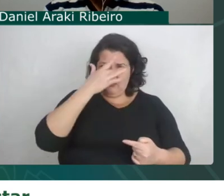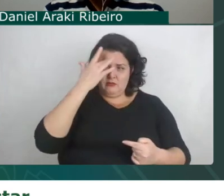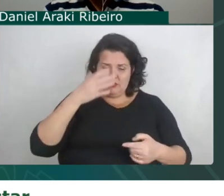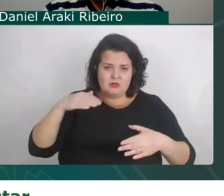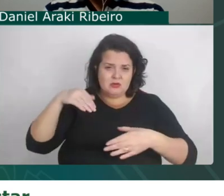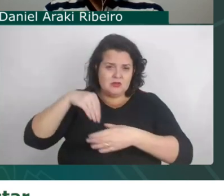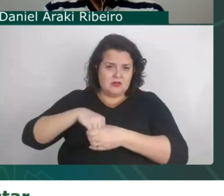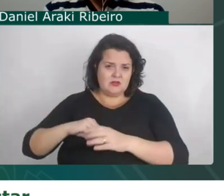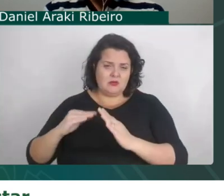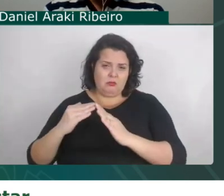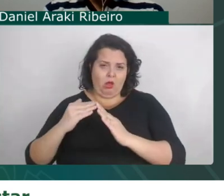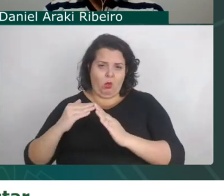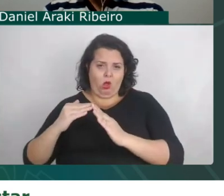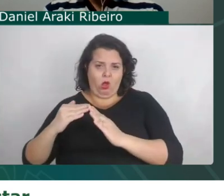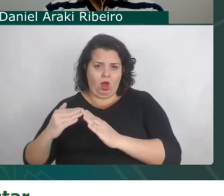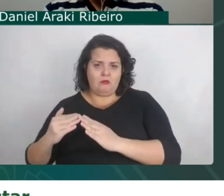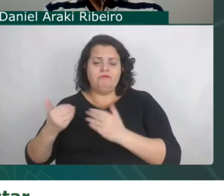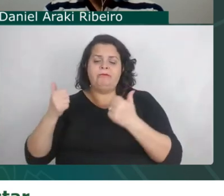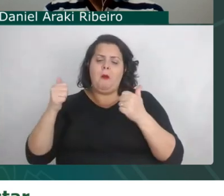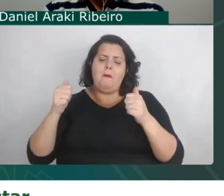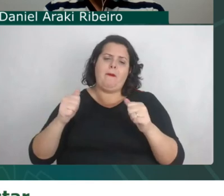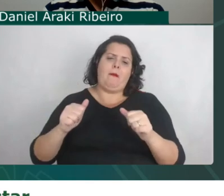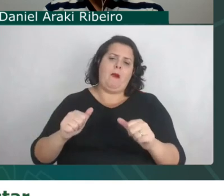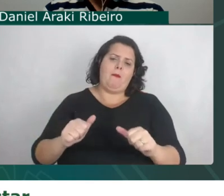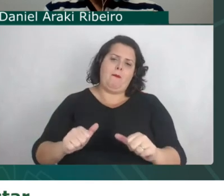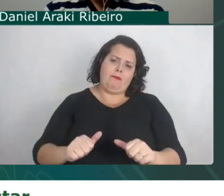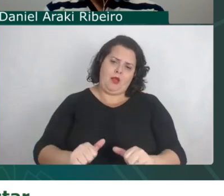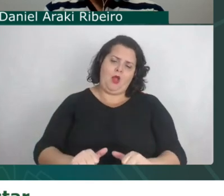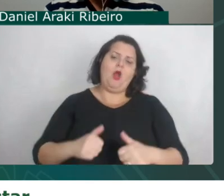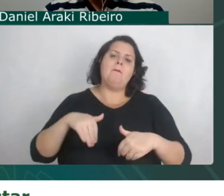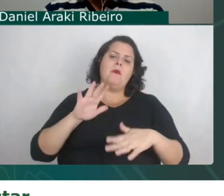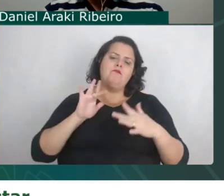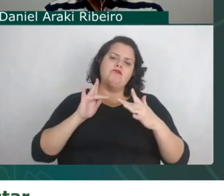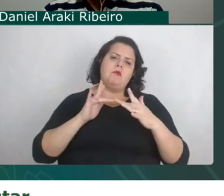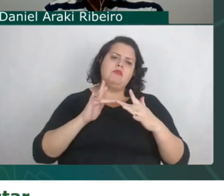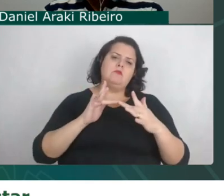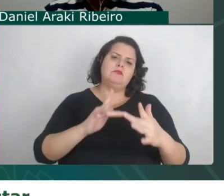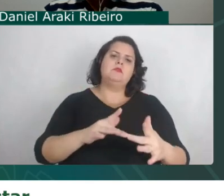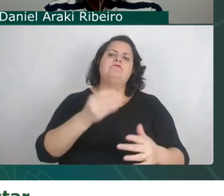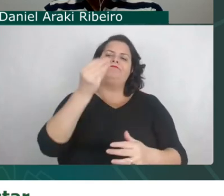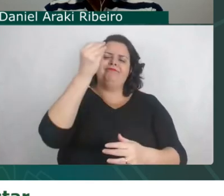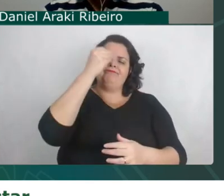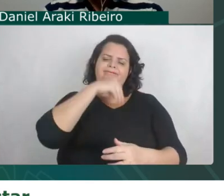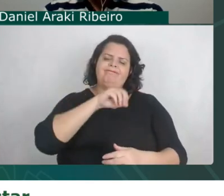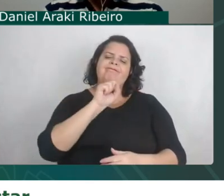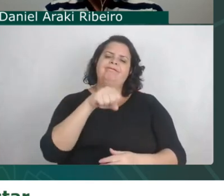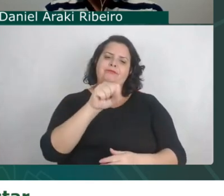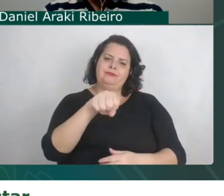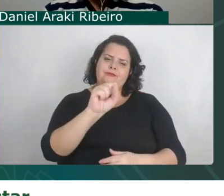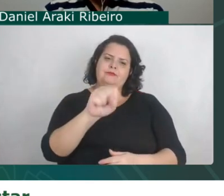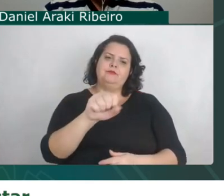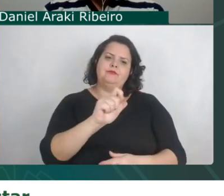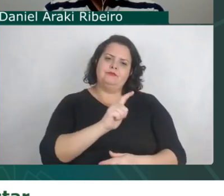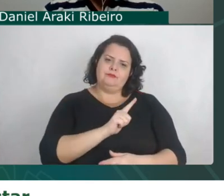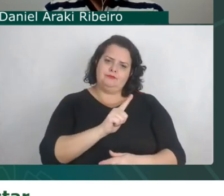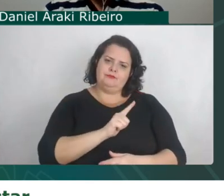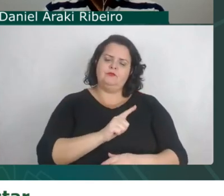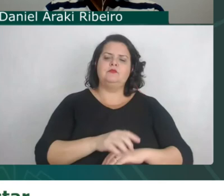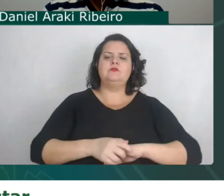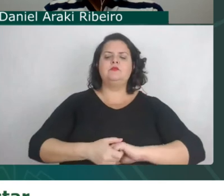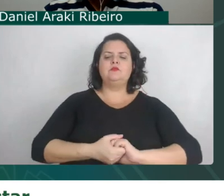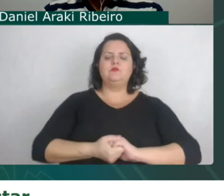estão muito mais, infinitamente mais expostas e, portanto, mais vulneráveis à ação dos cancerígenos que são dissolvidos aí